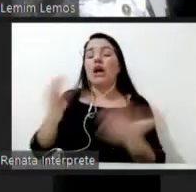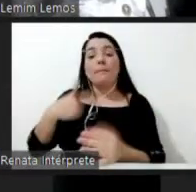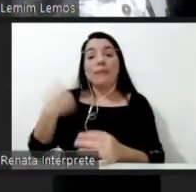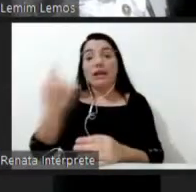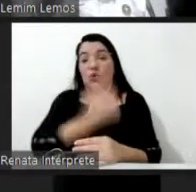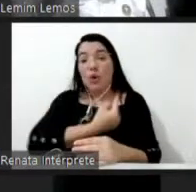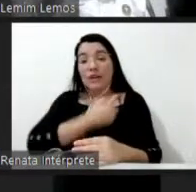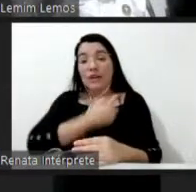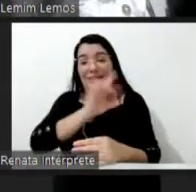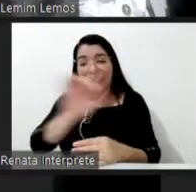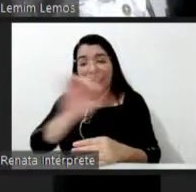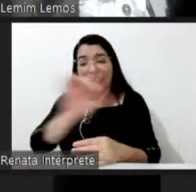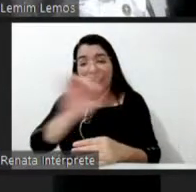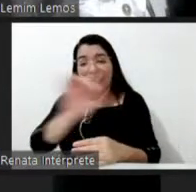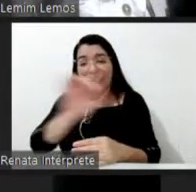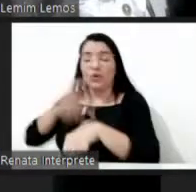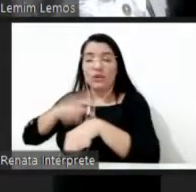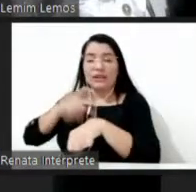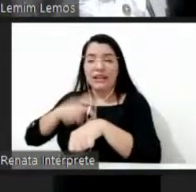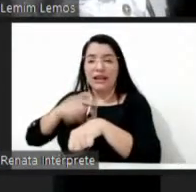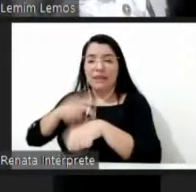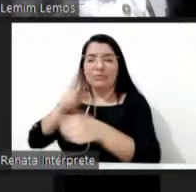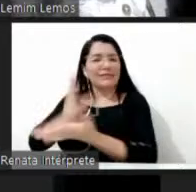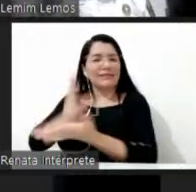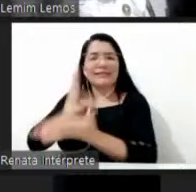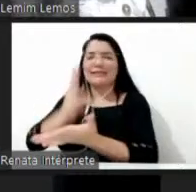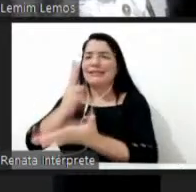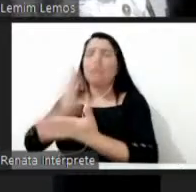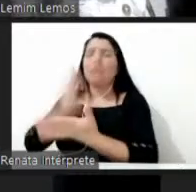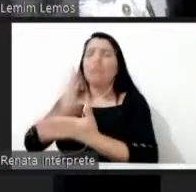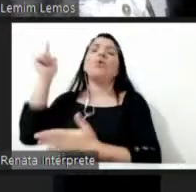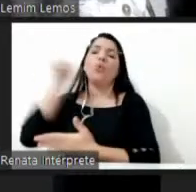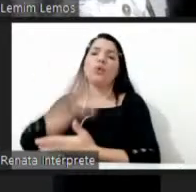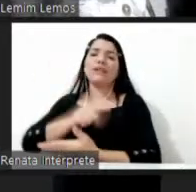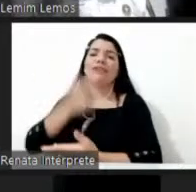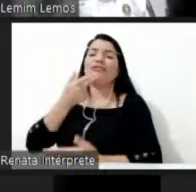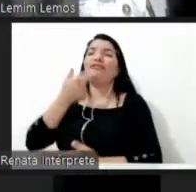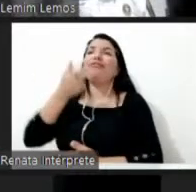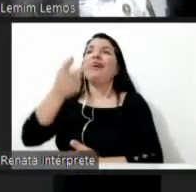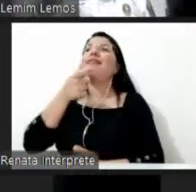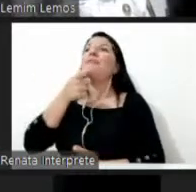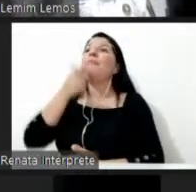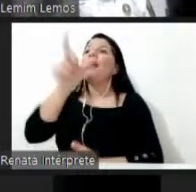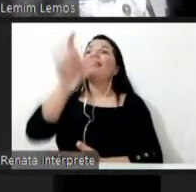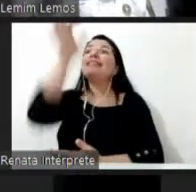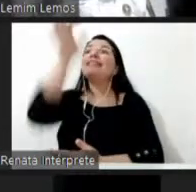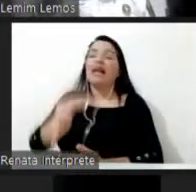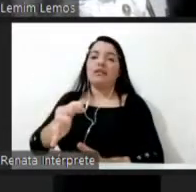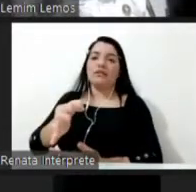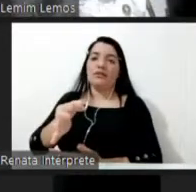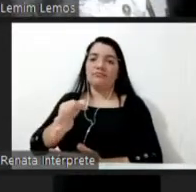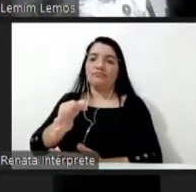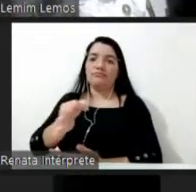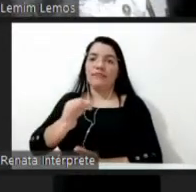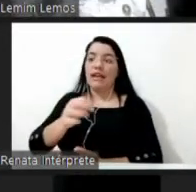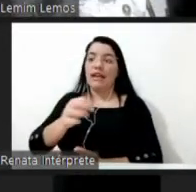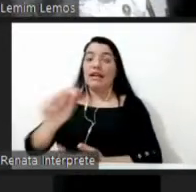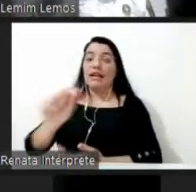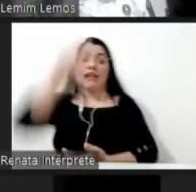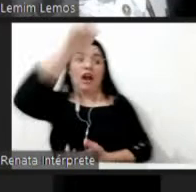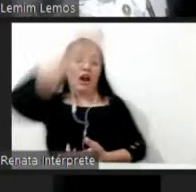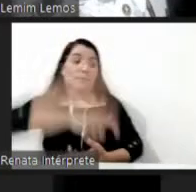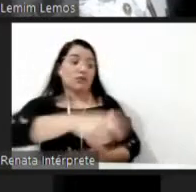a todo tempo, a palavra certa, precisa, que vai ao encontro da outra pessoa, para